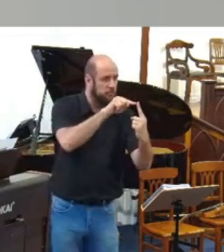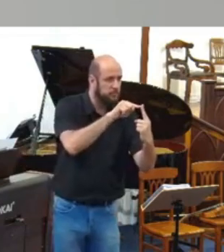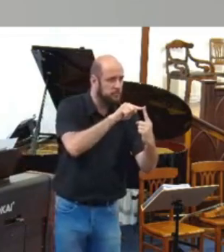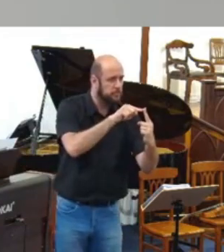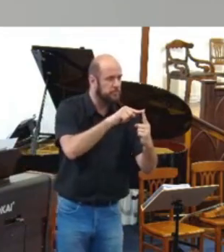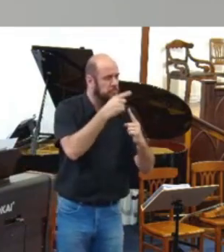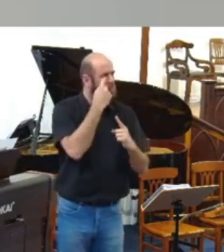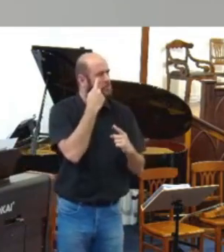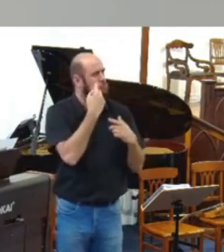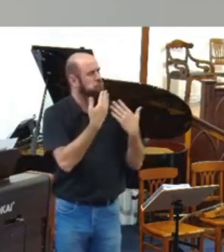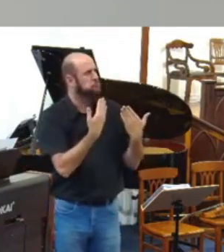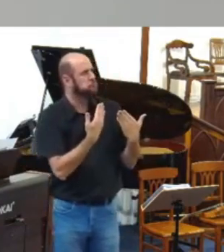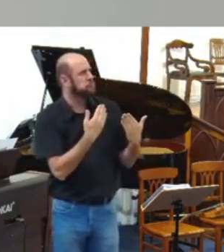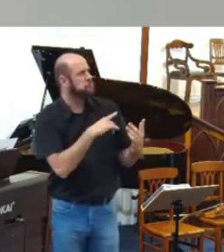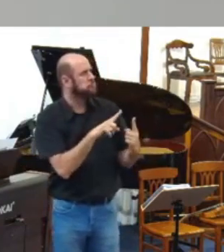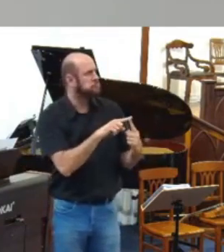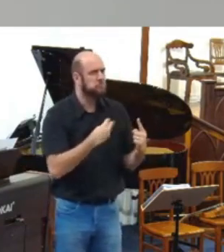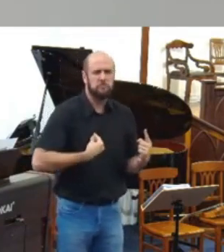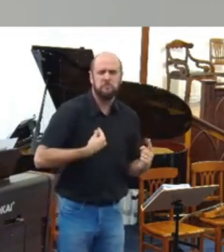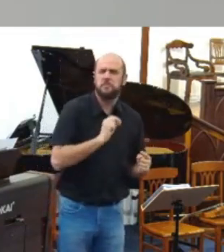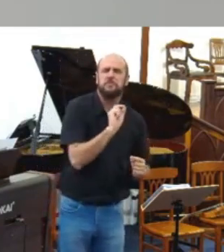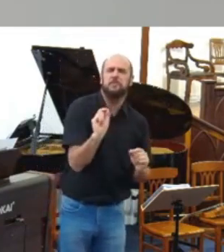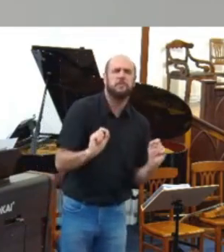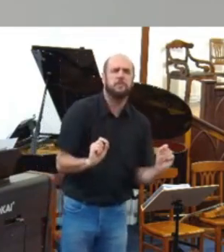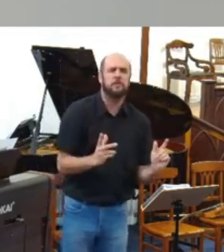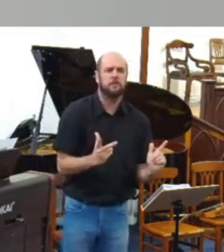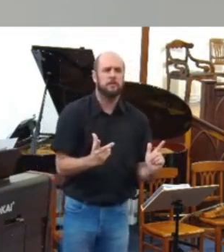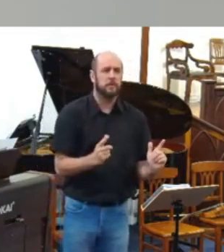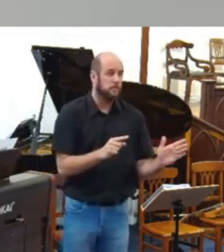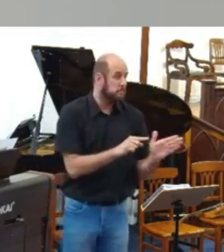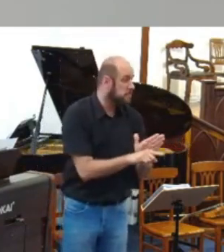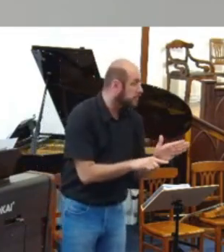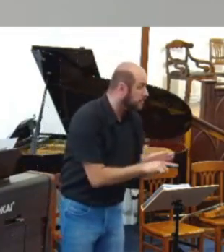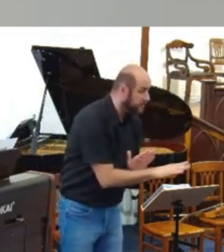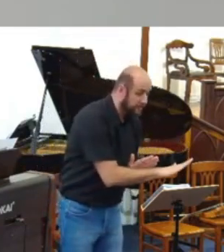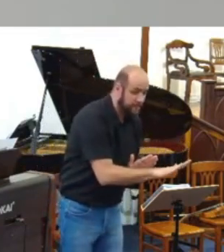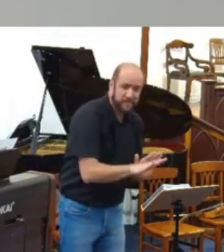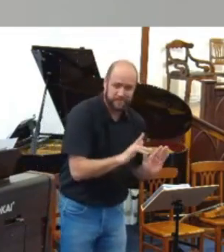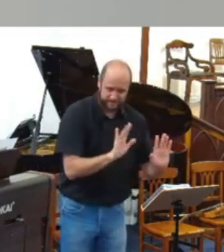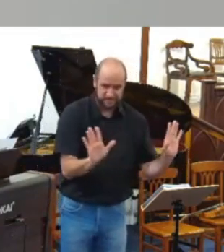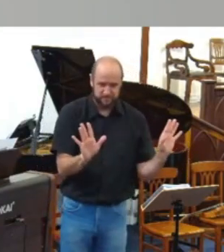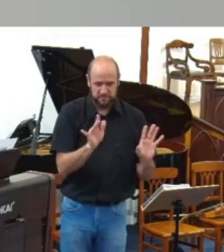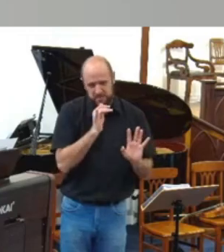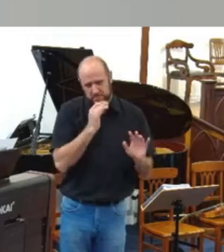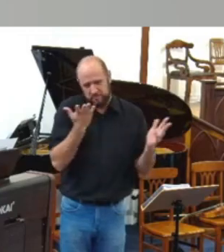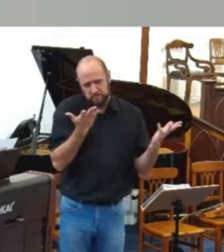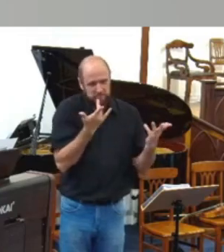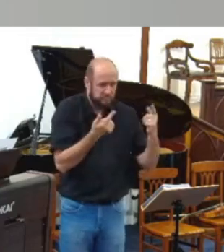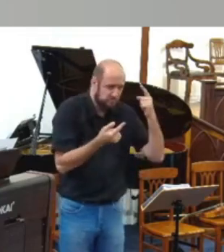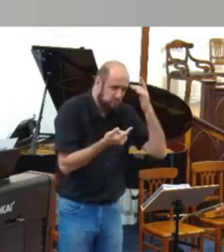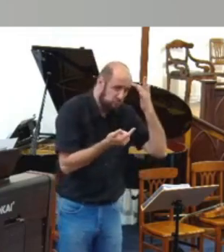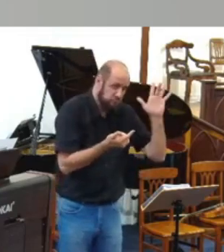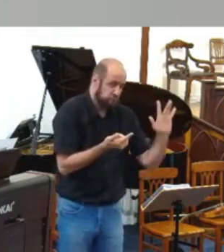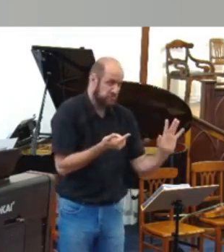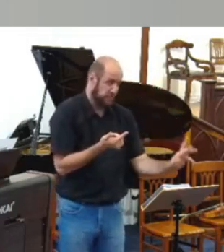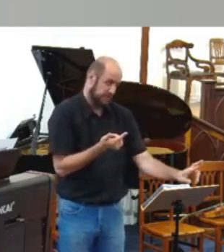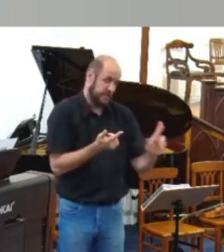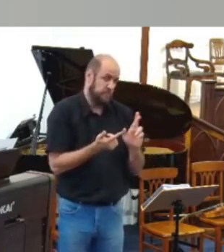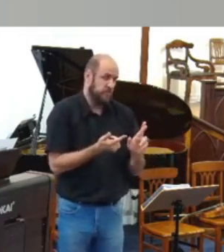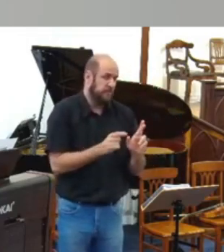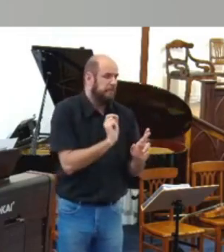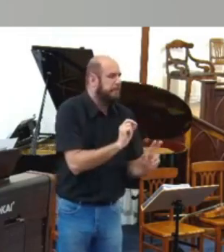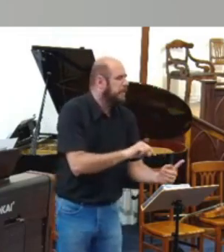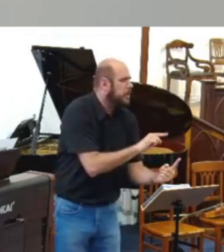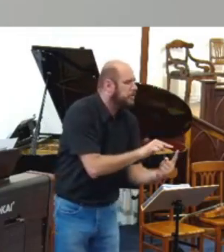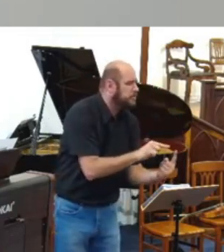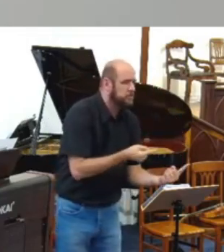nosso propósito, né? Propósito da nossa vida. Se eu perguntasse para uma das crianças que estão desenhando agora, talvez elas tivessem dificuldades em